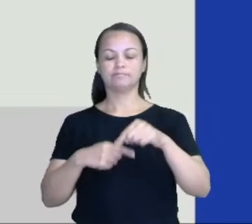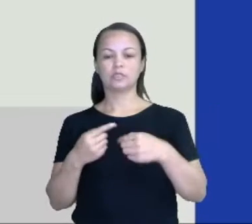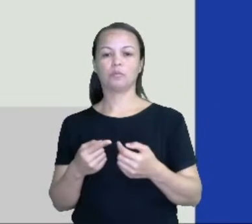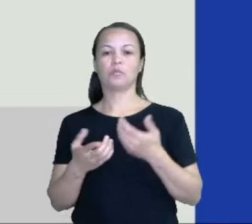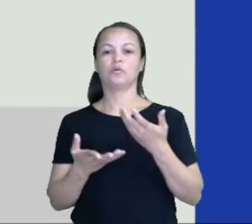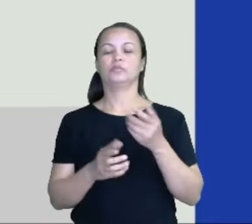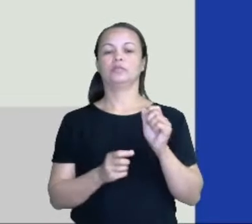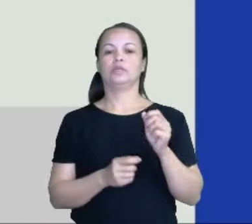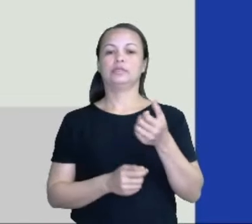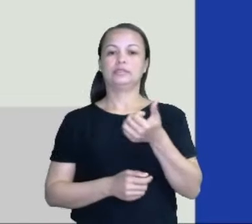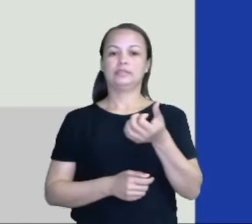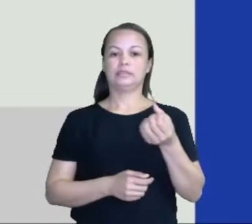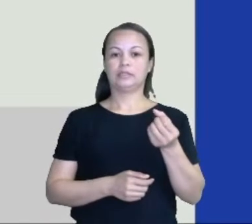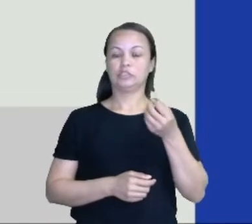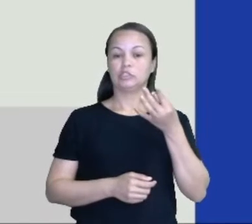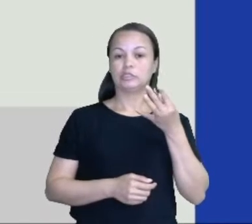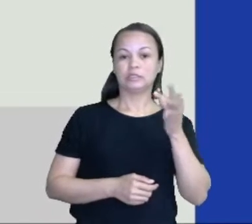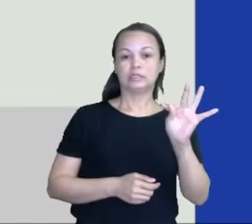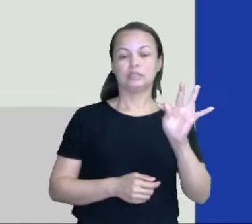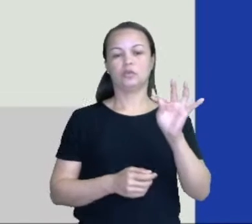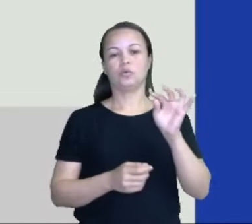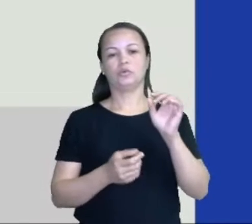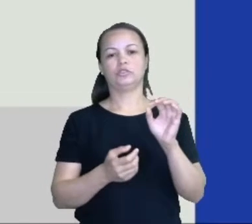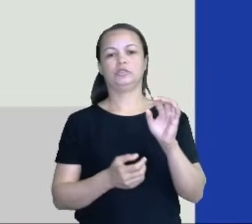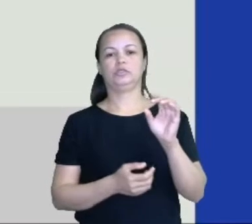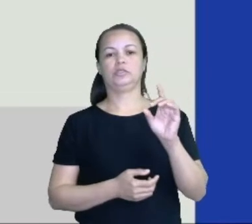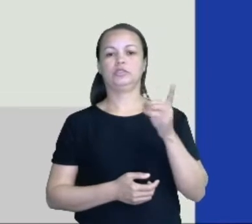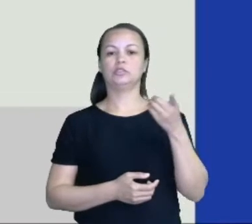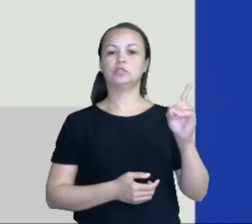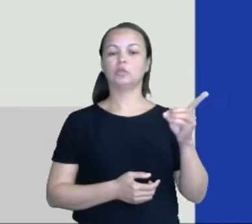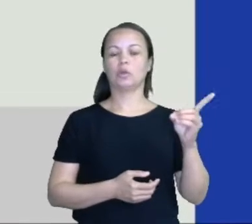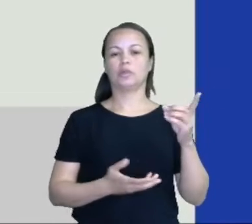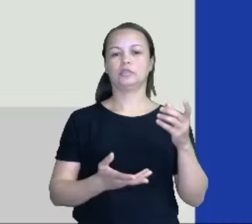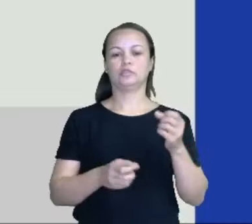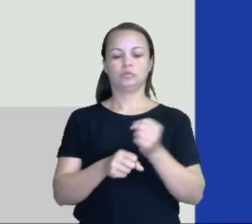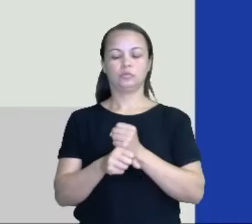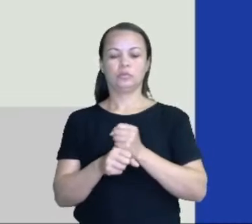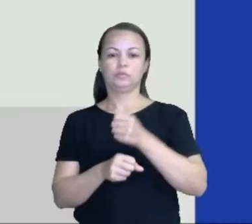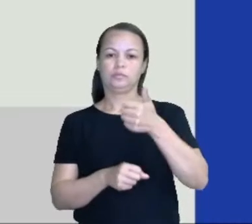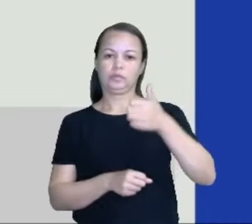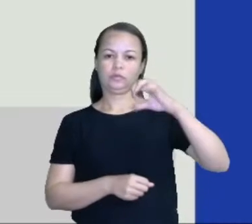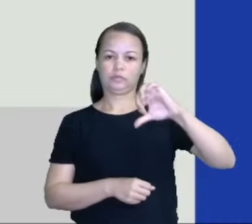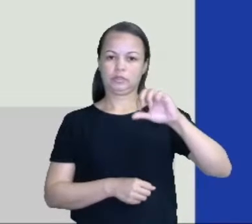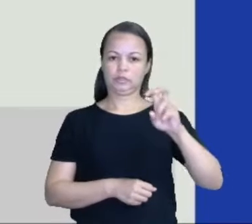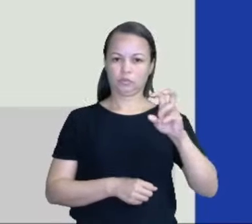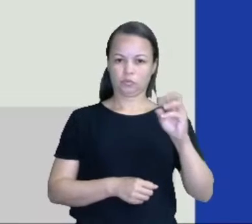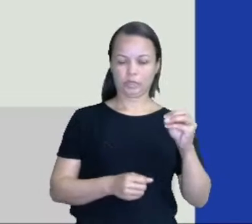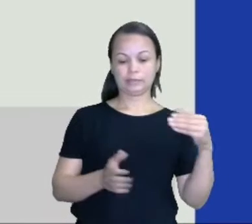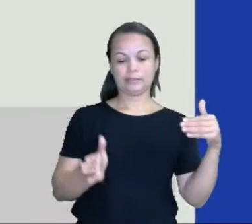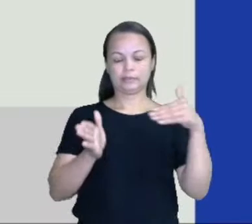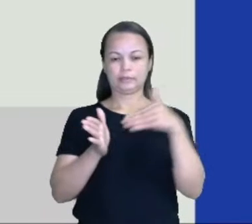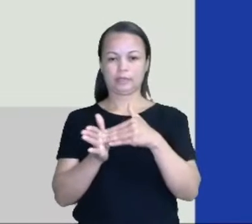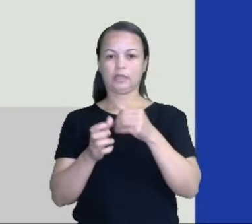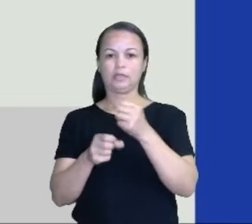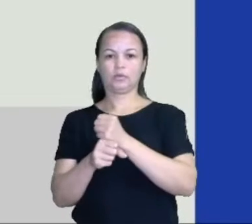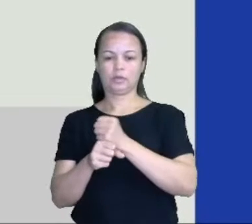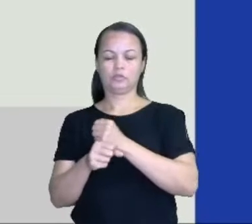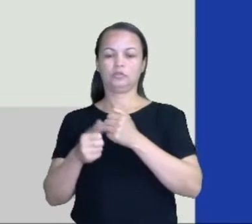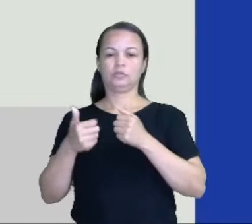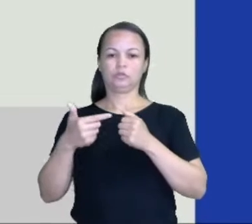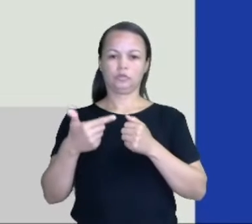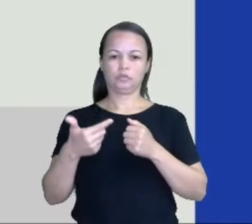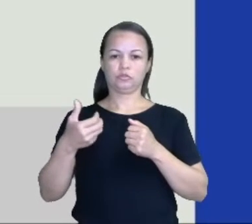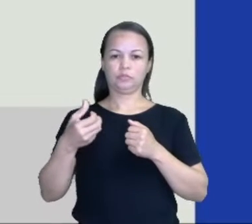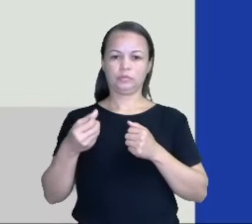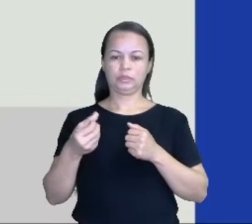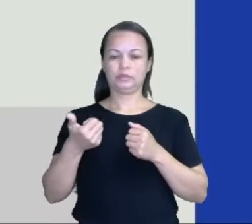gráfico, o valor das exportações mundiais de 1950 até 2016